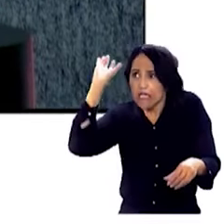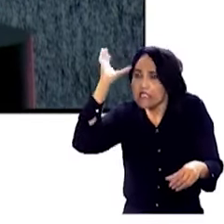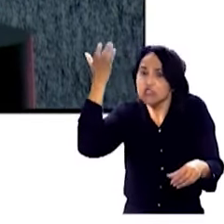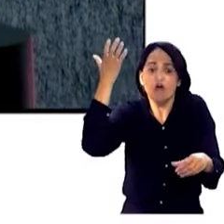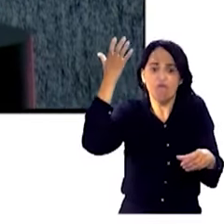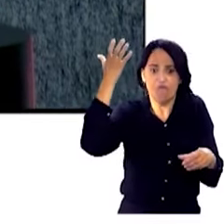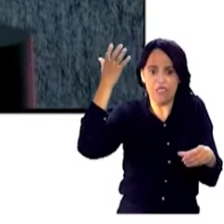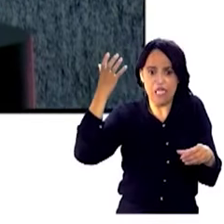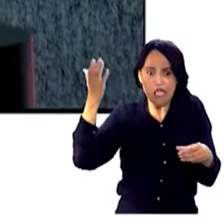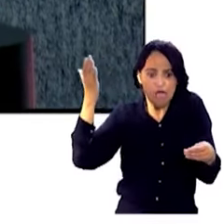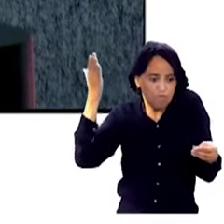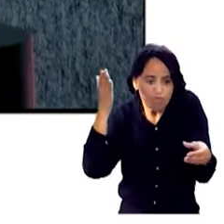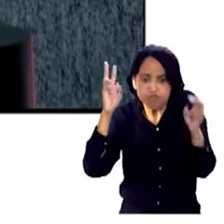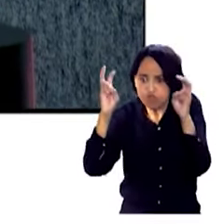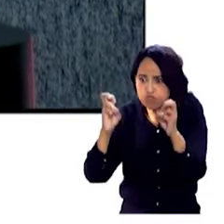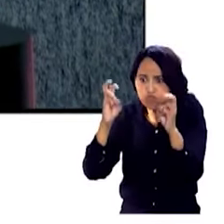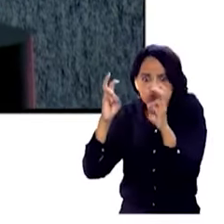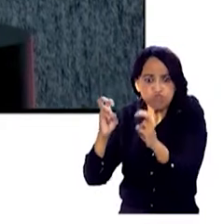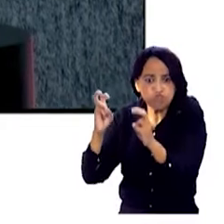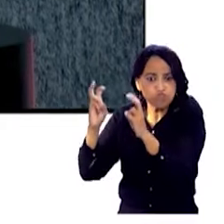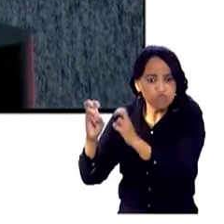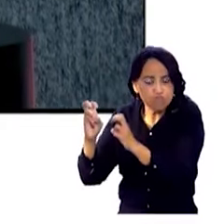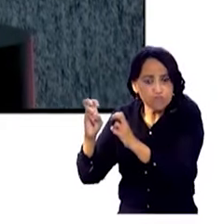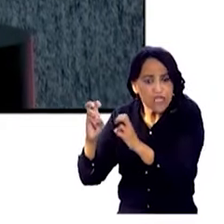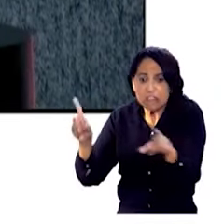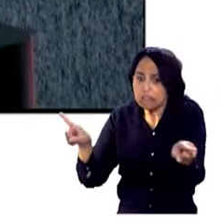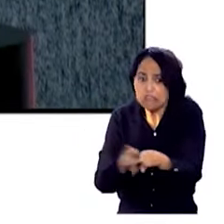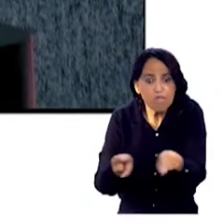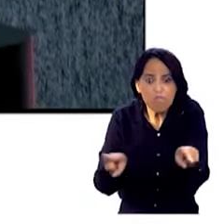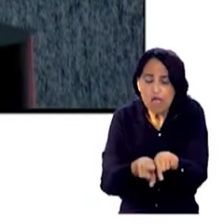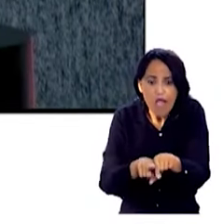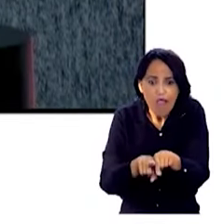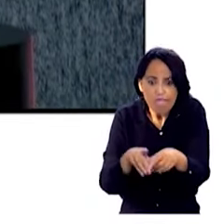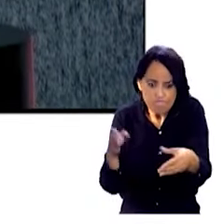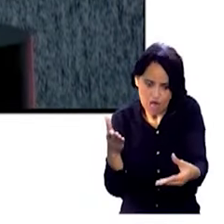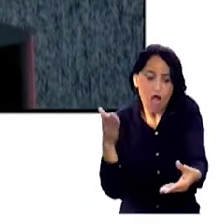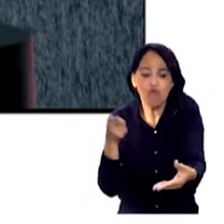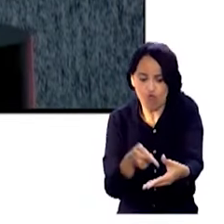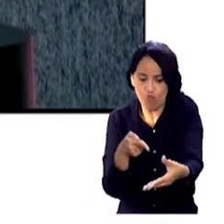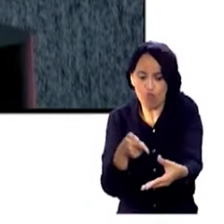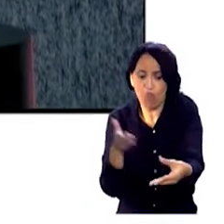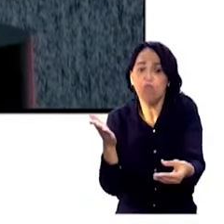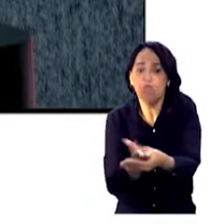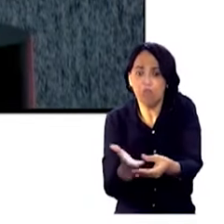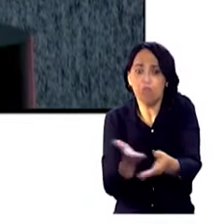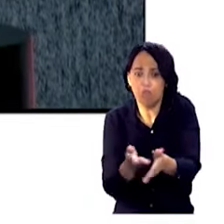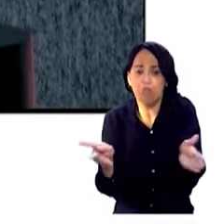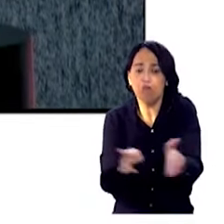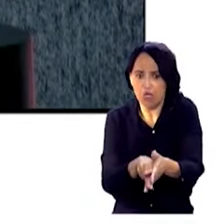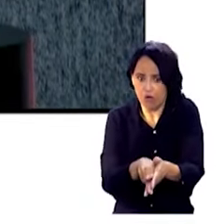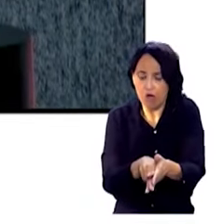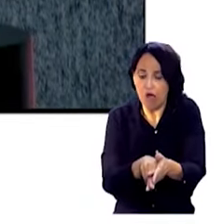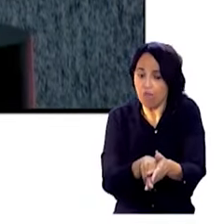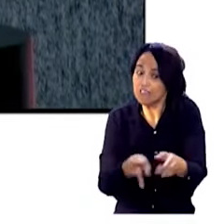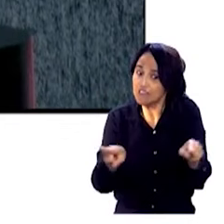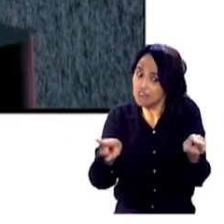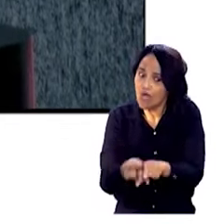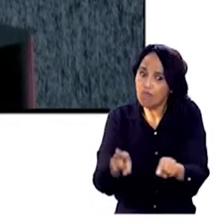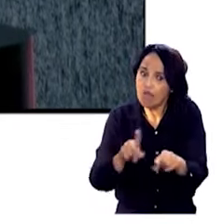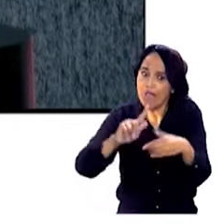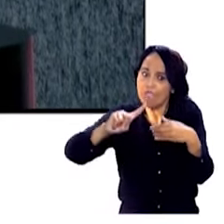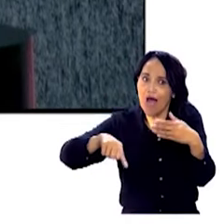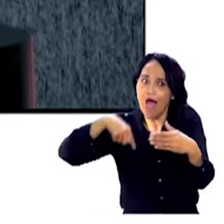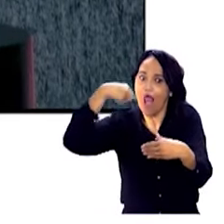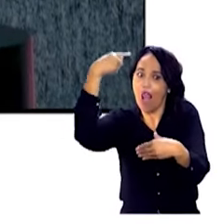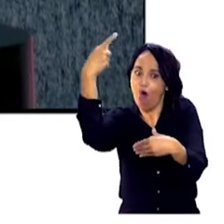o caso concreto é também para o caso concreto Mas é para além do caso concreto